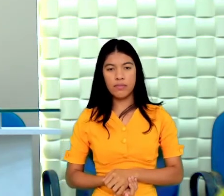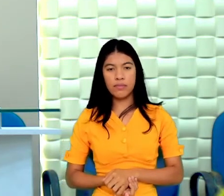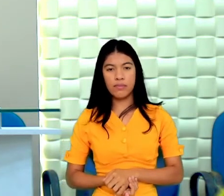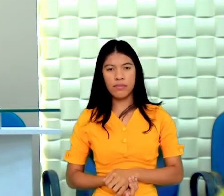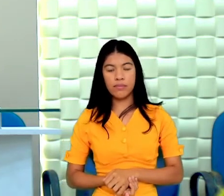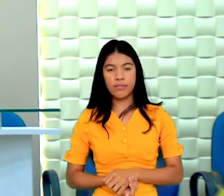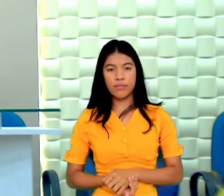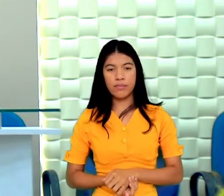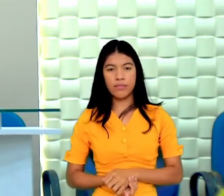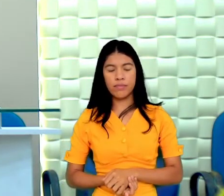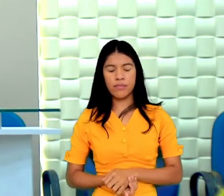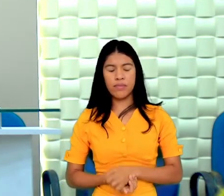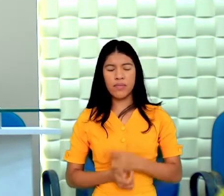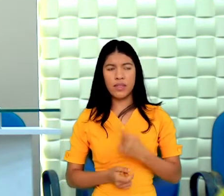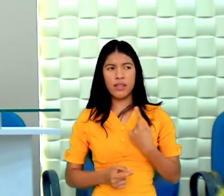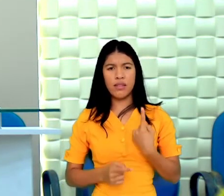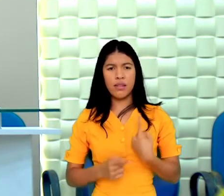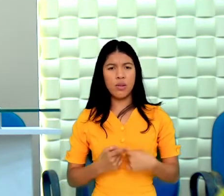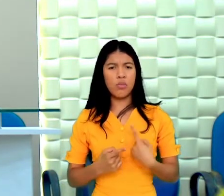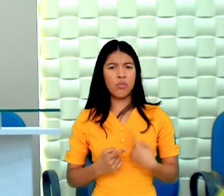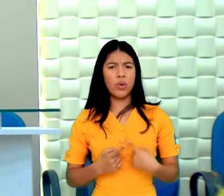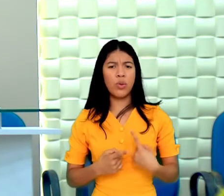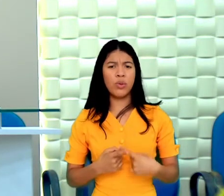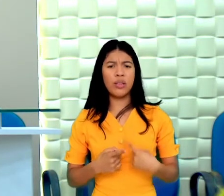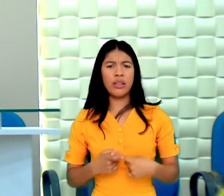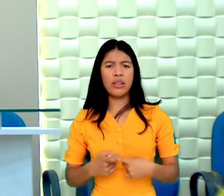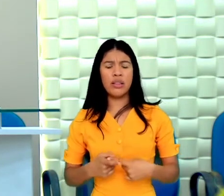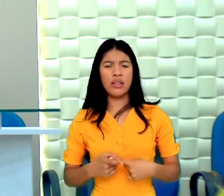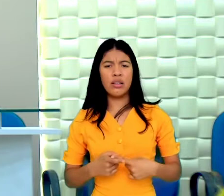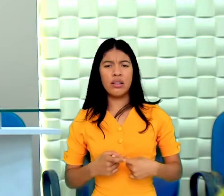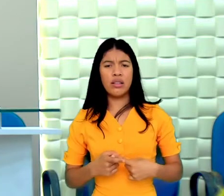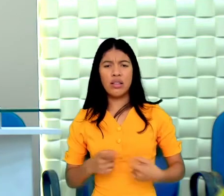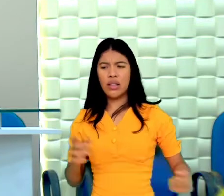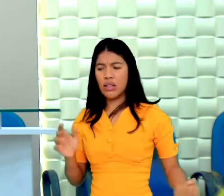por que era necessário ir ao Calvário?